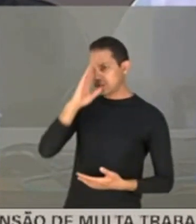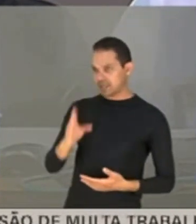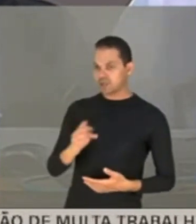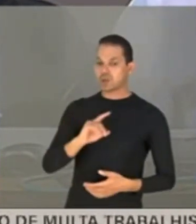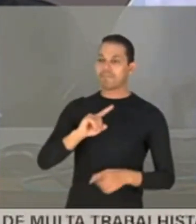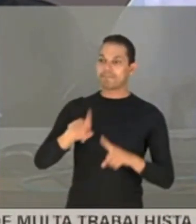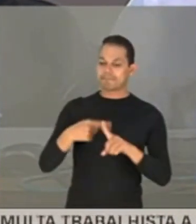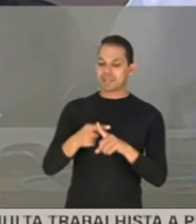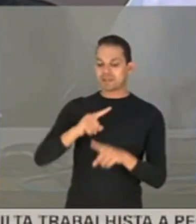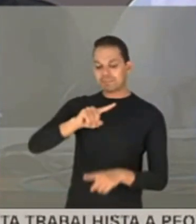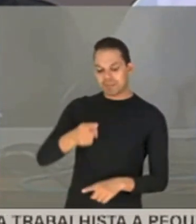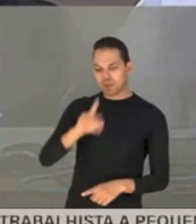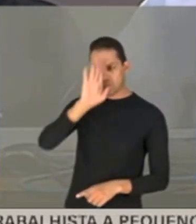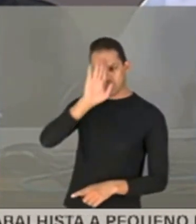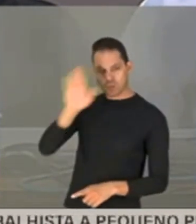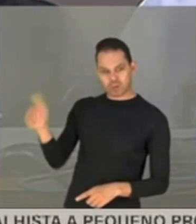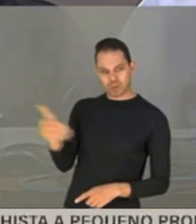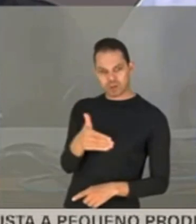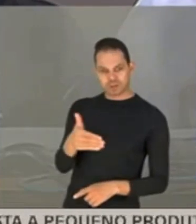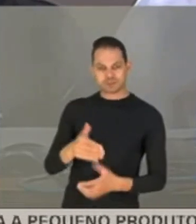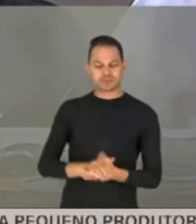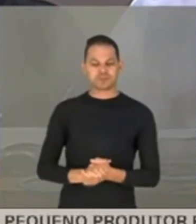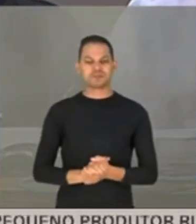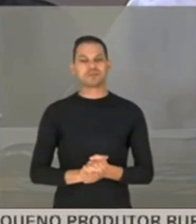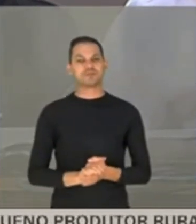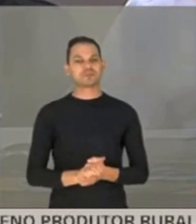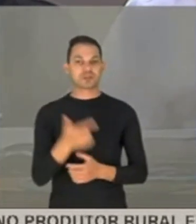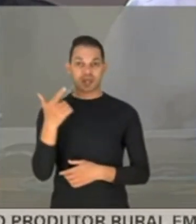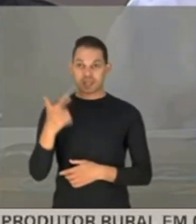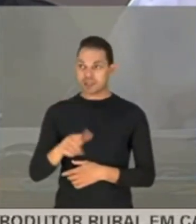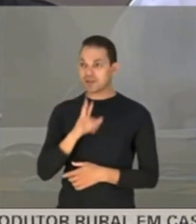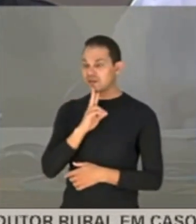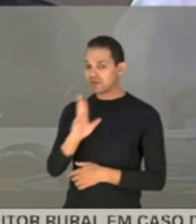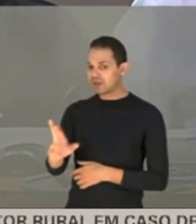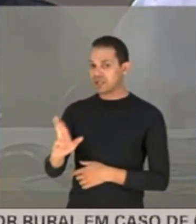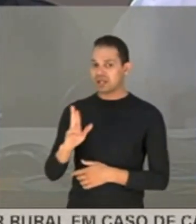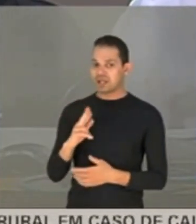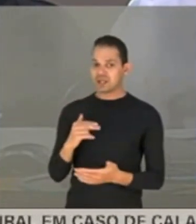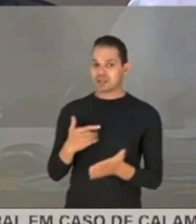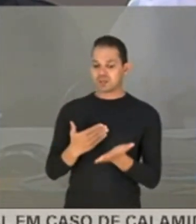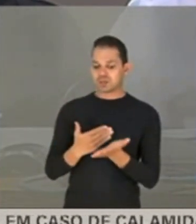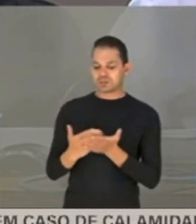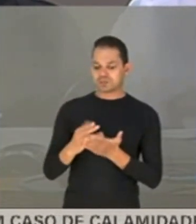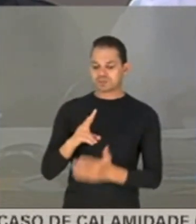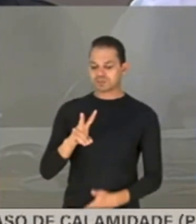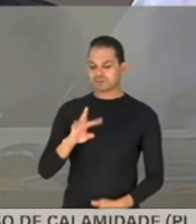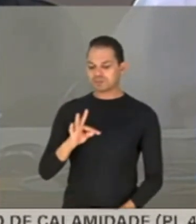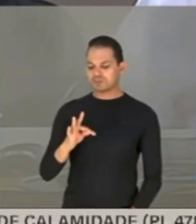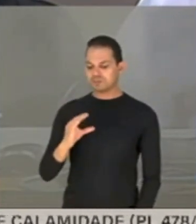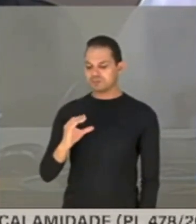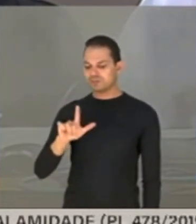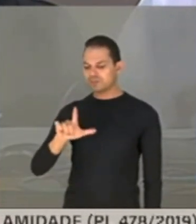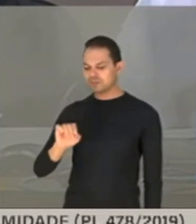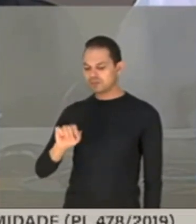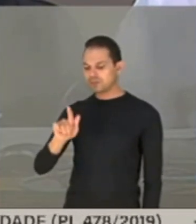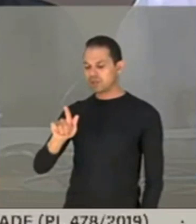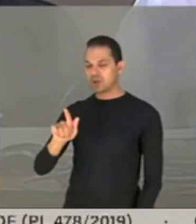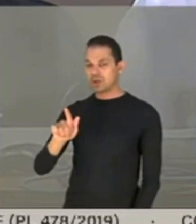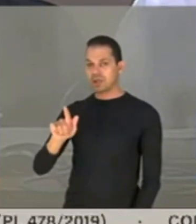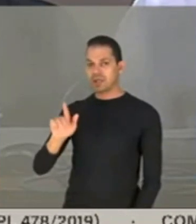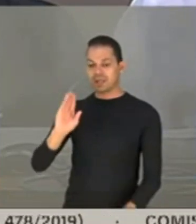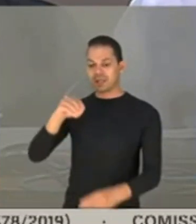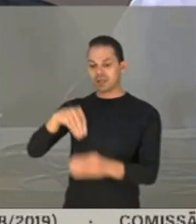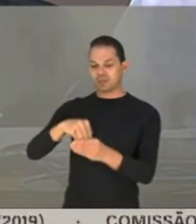indiretos. Senhor, Tá. Eu gostaria, Excelência, só de reforçar que, desde o primeiro momento que a VTC-Log teve seu nome citada